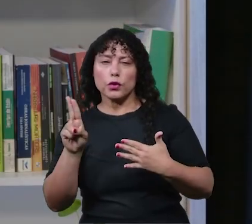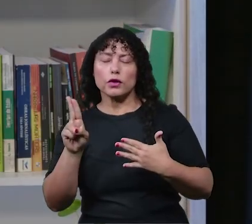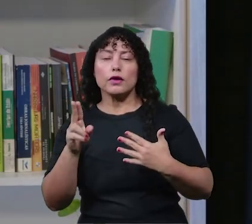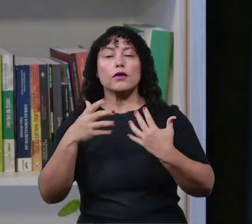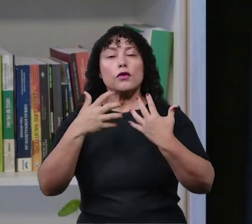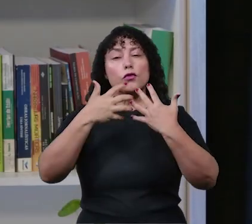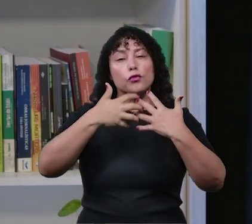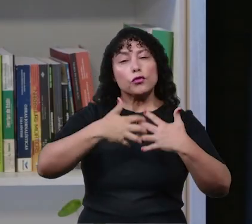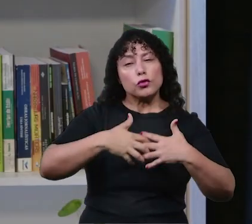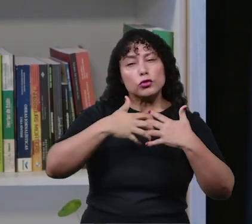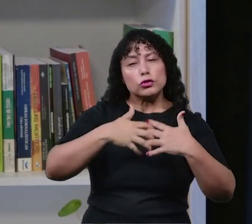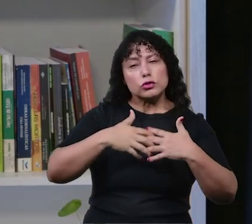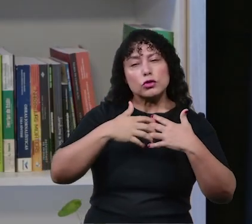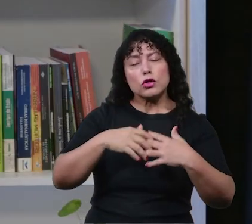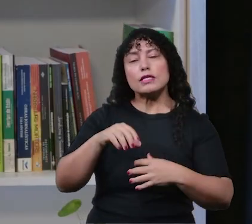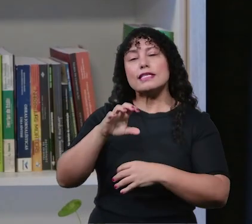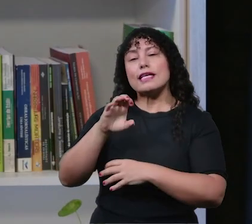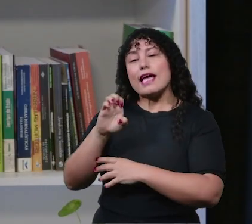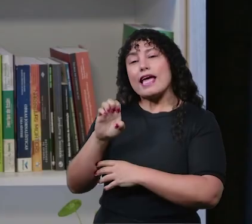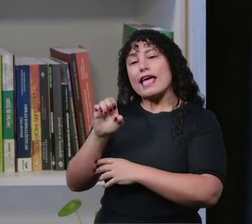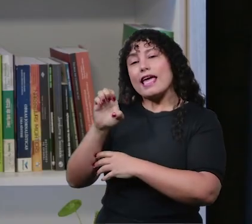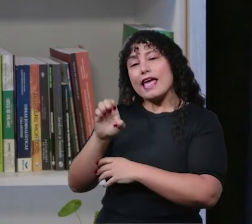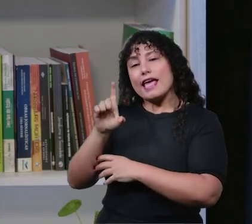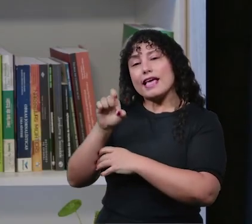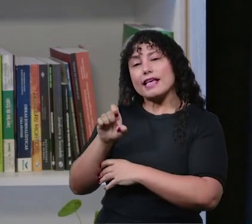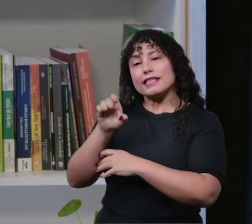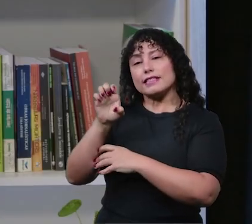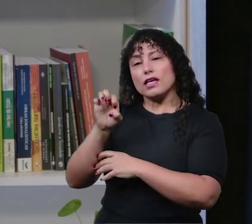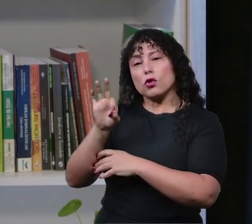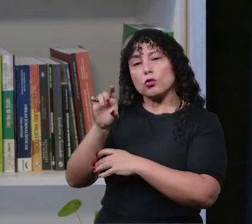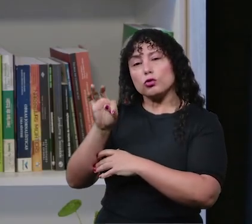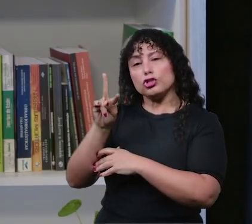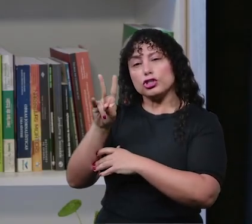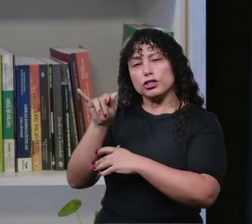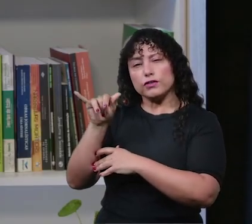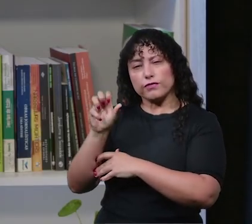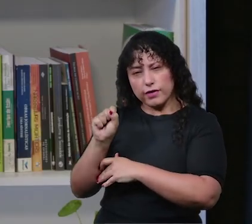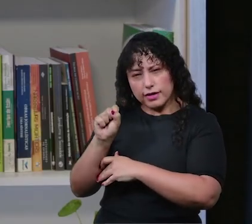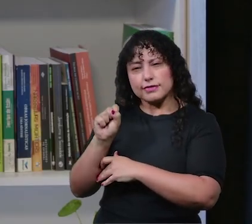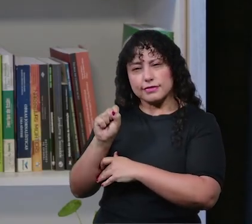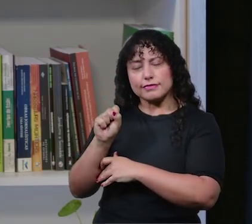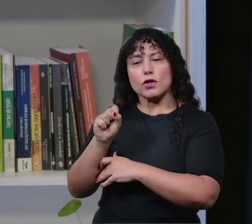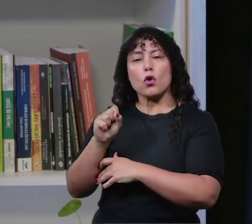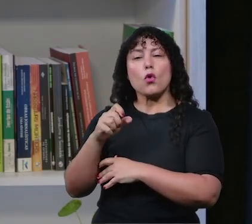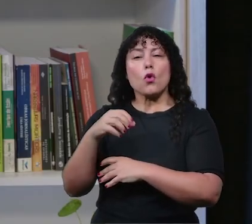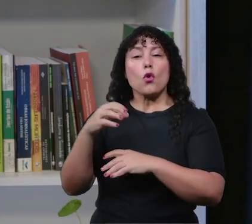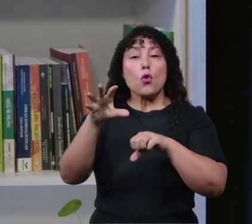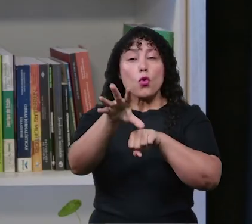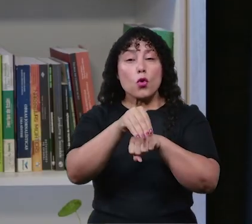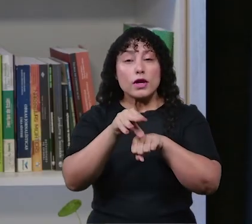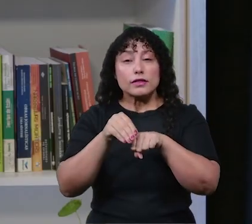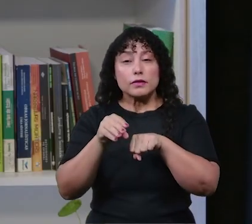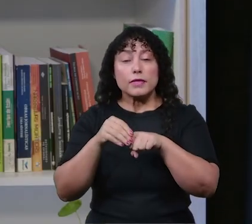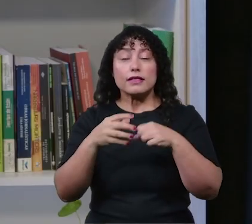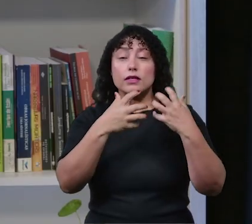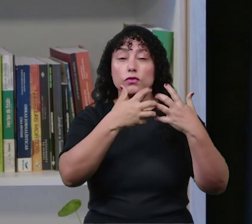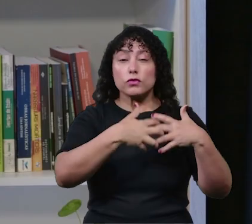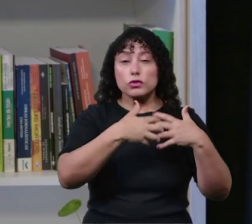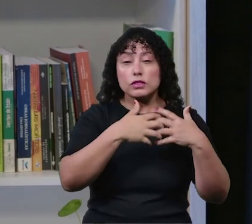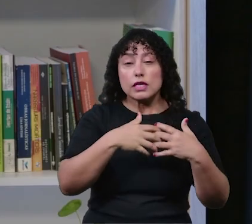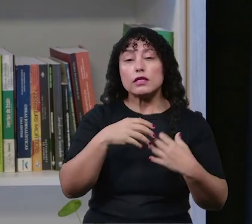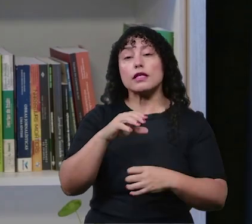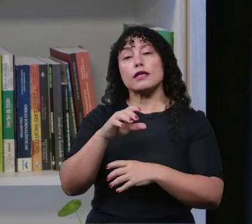de funções executivas. Gente, o conhecimento das funções executivas, de novo,